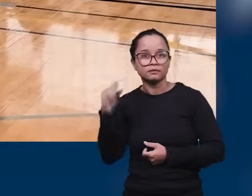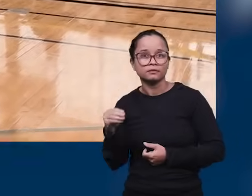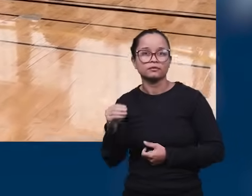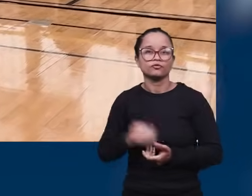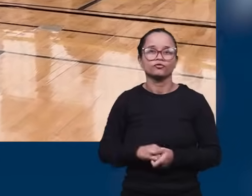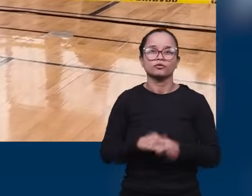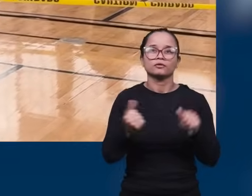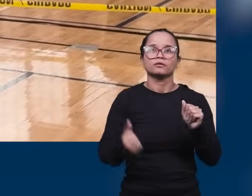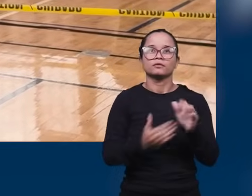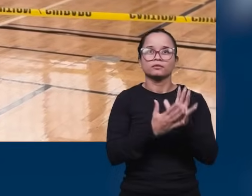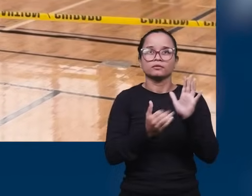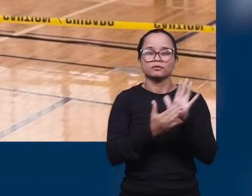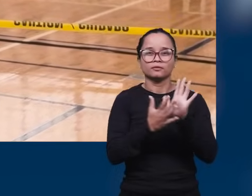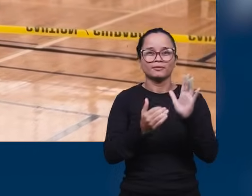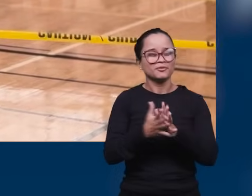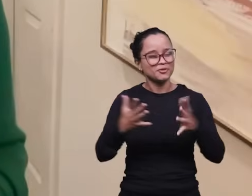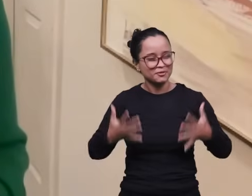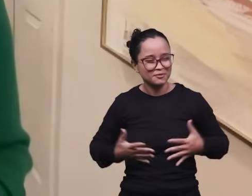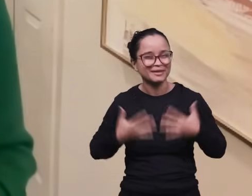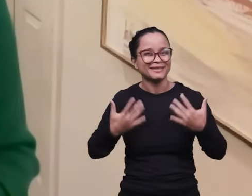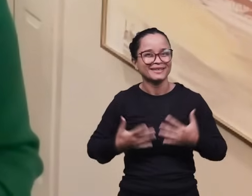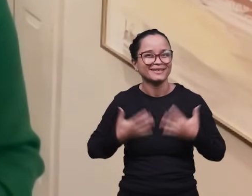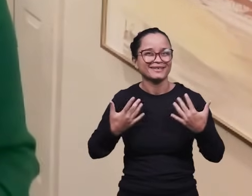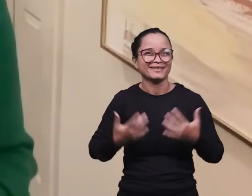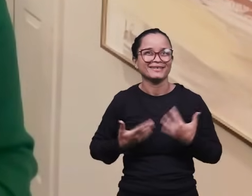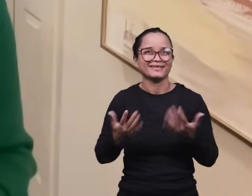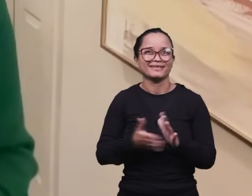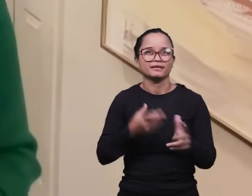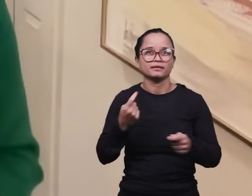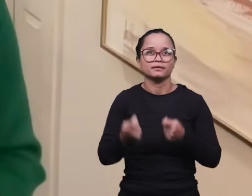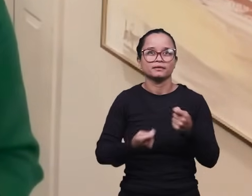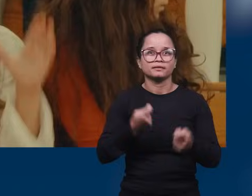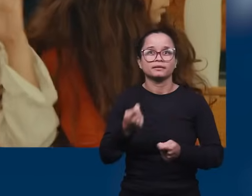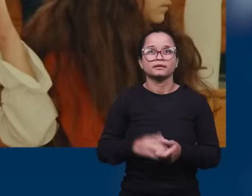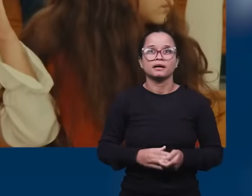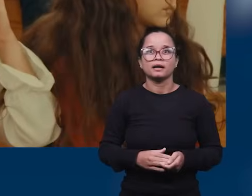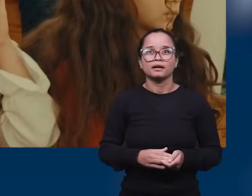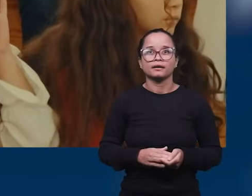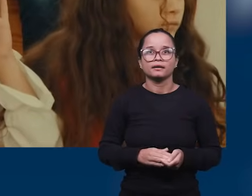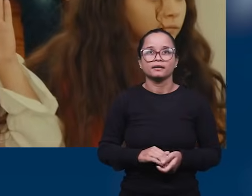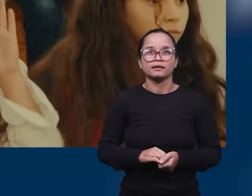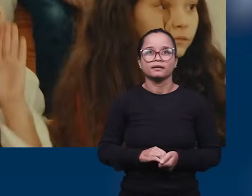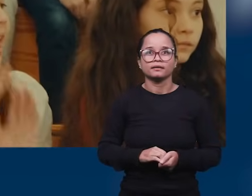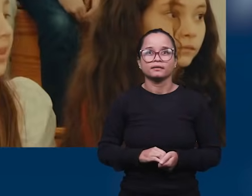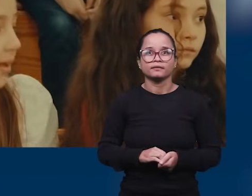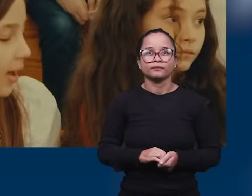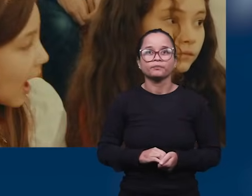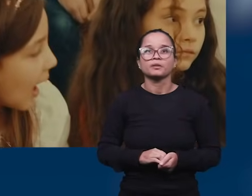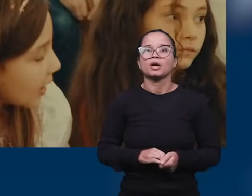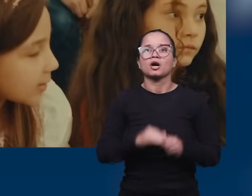adolescentes entoaram louvores com muita alegria. Aleluia! A paz